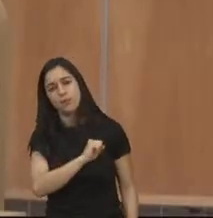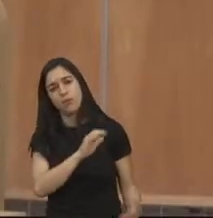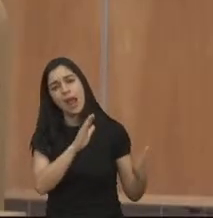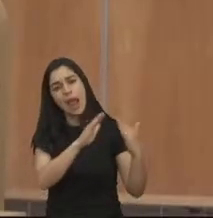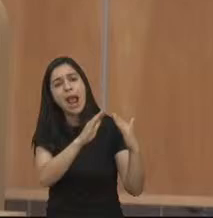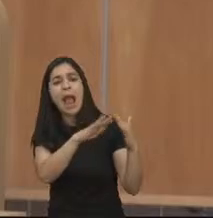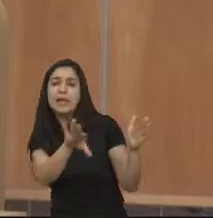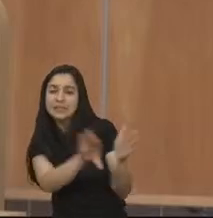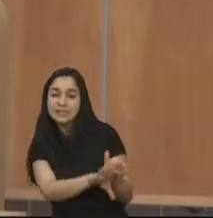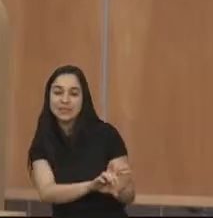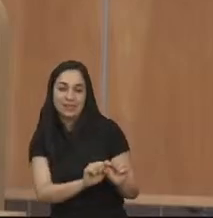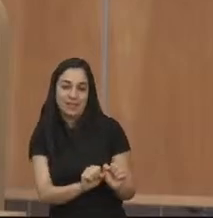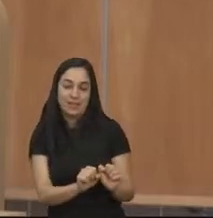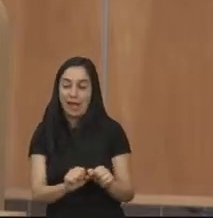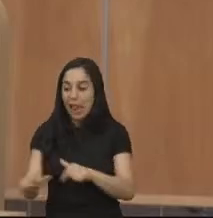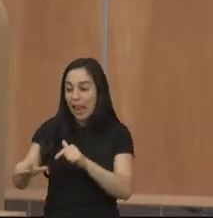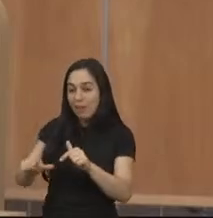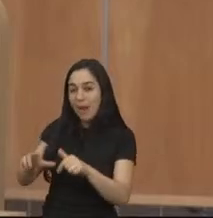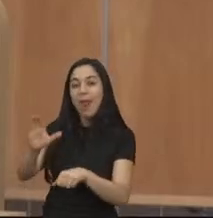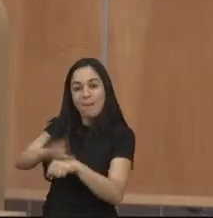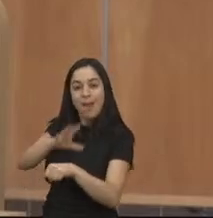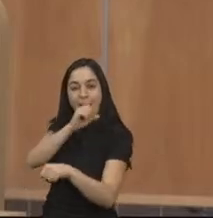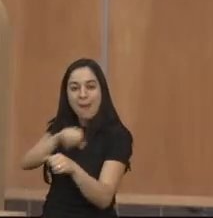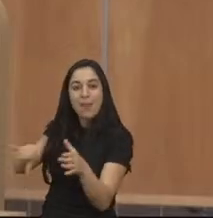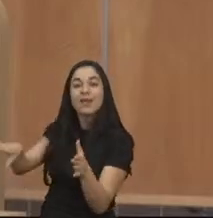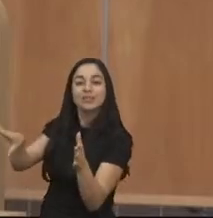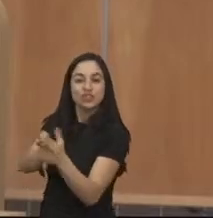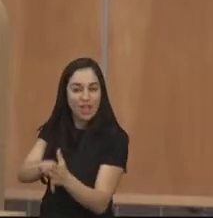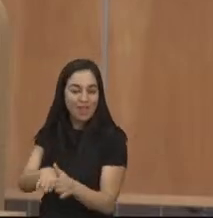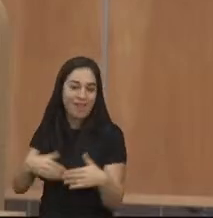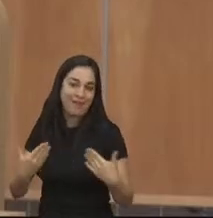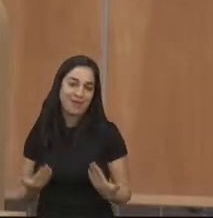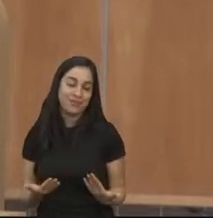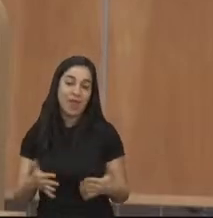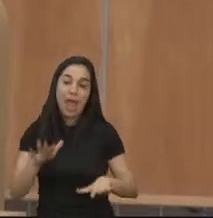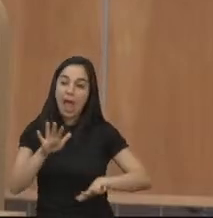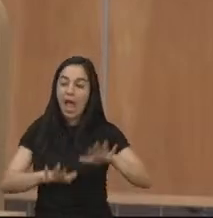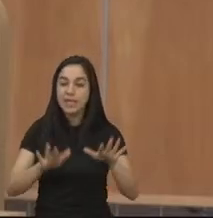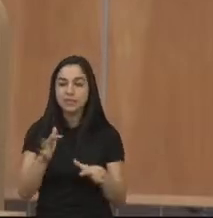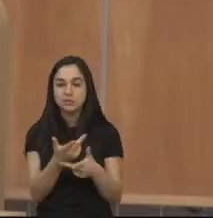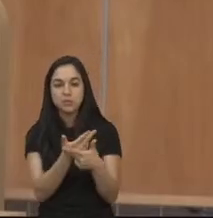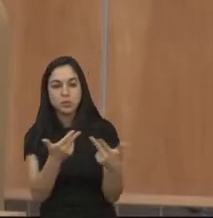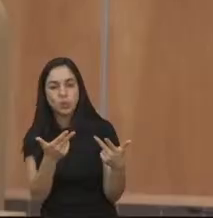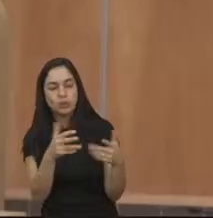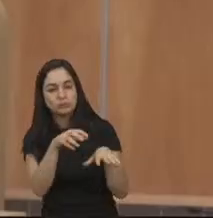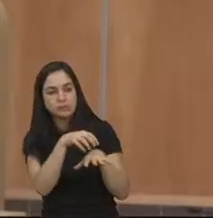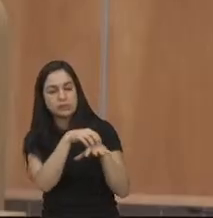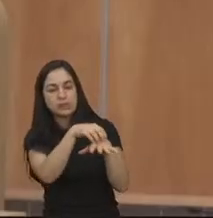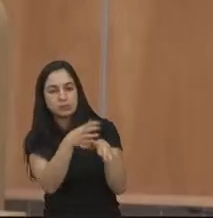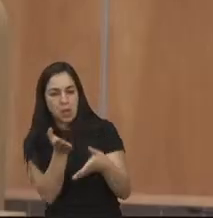trabalho, chegar mais rápido na nossa missão, talvez de levar algum produto para alguém.